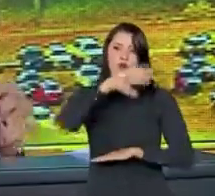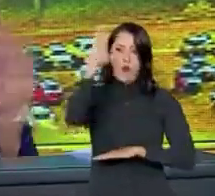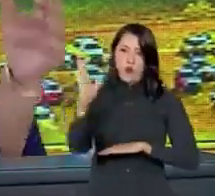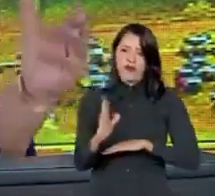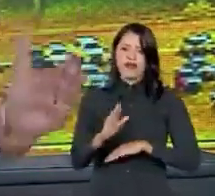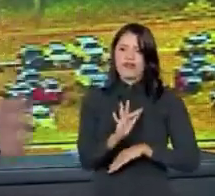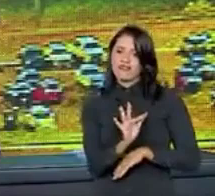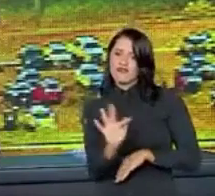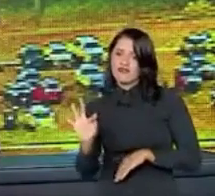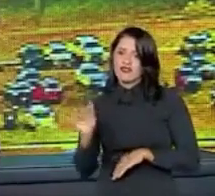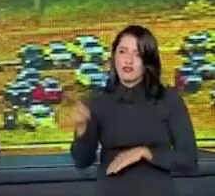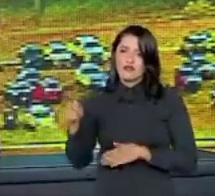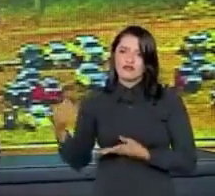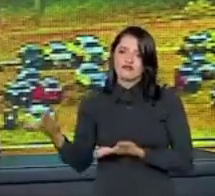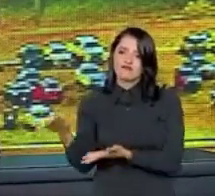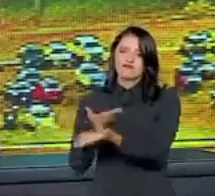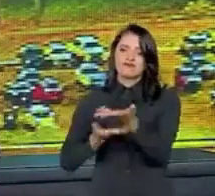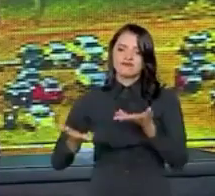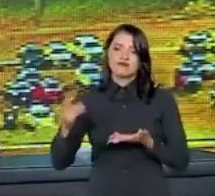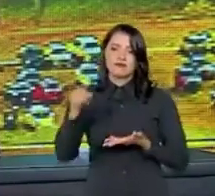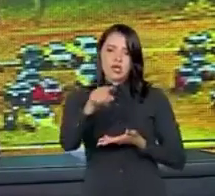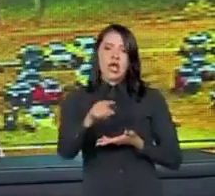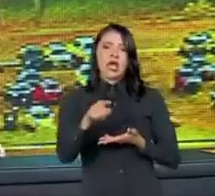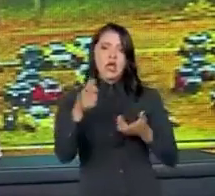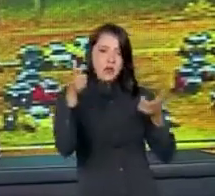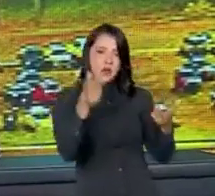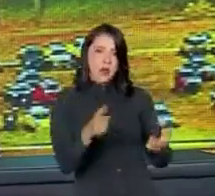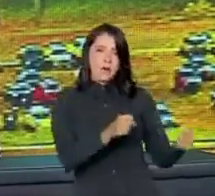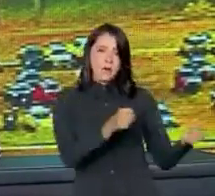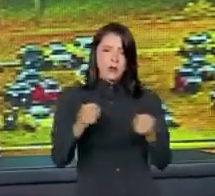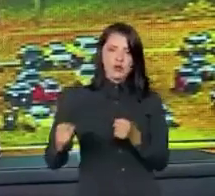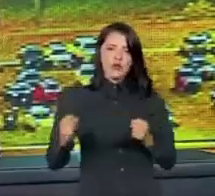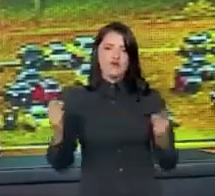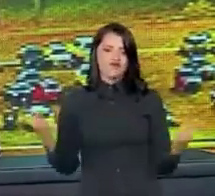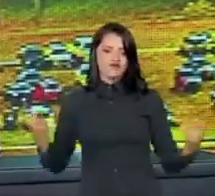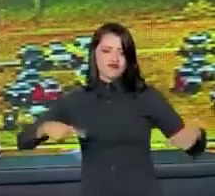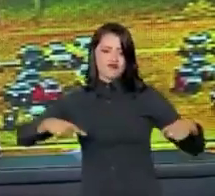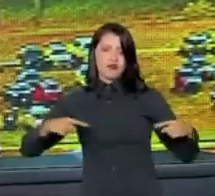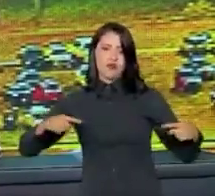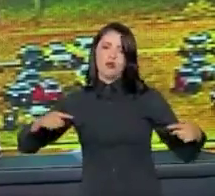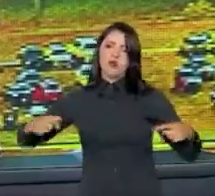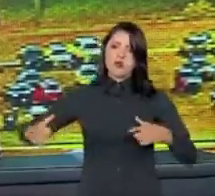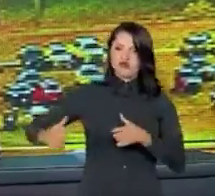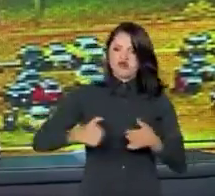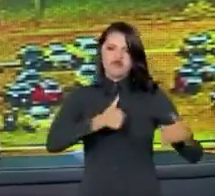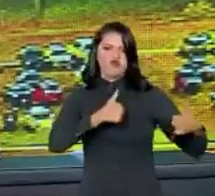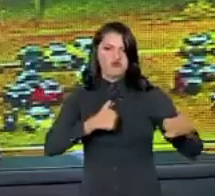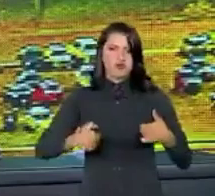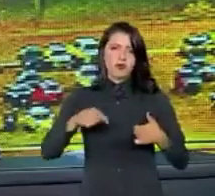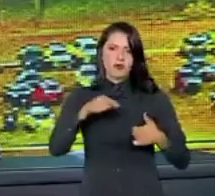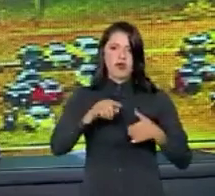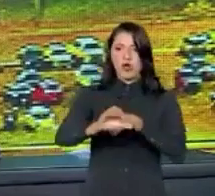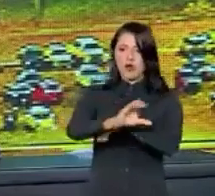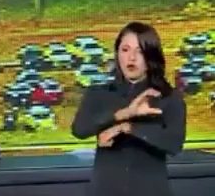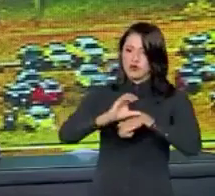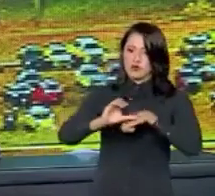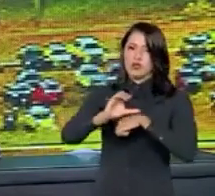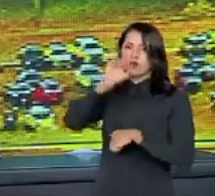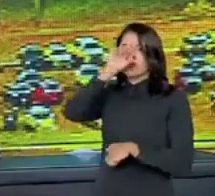de poderes rivais e vivendo em conflito, a Constituição os